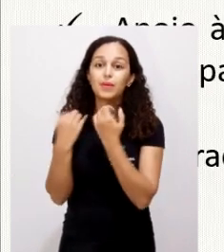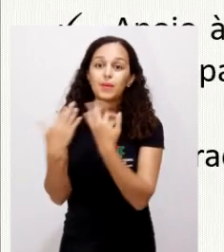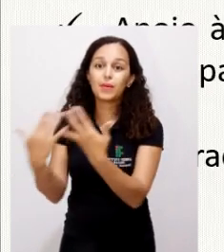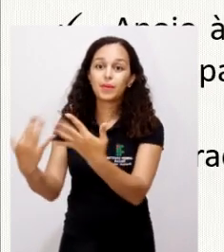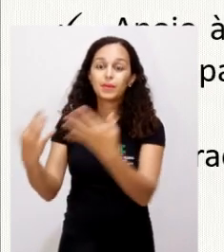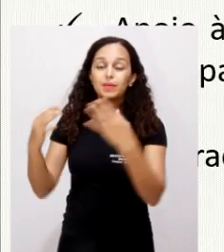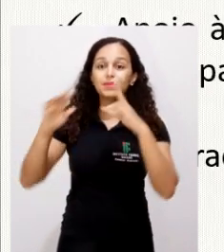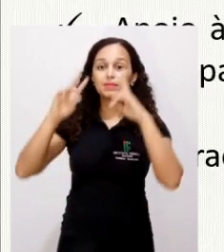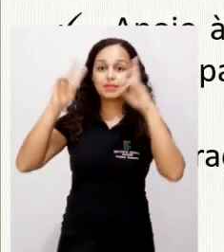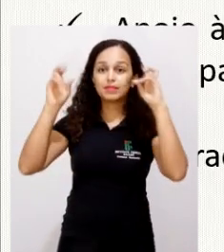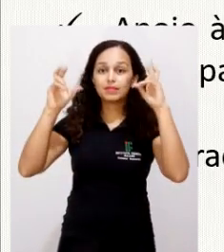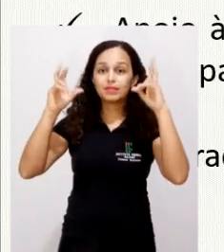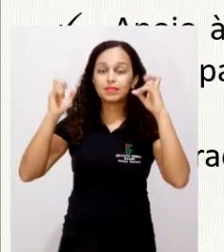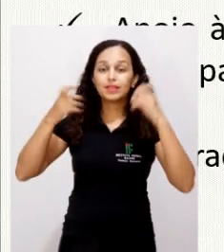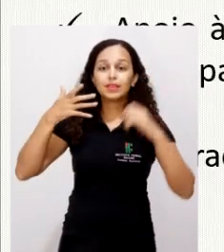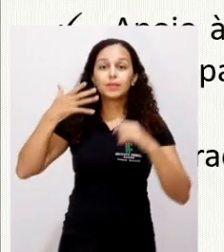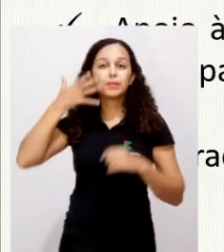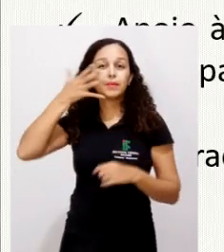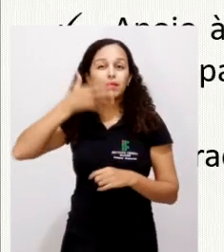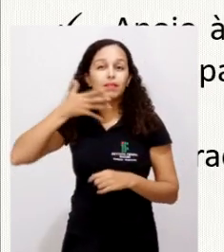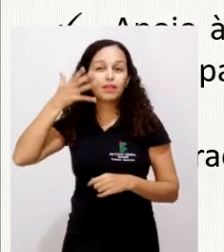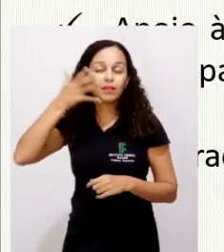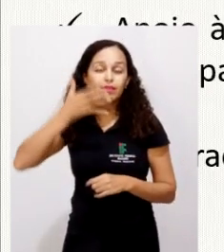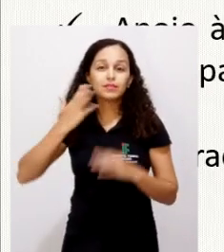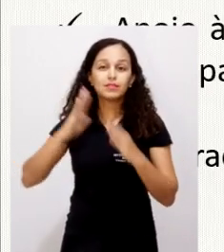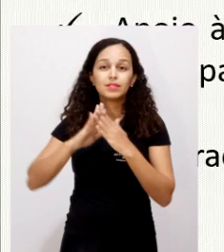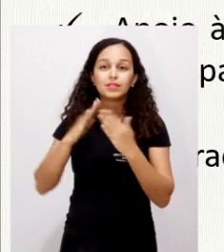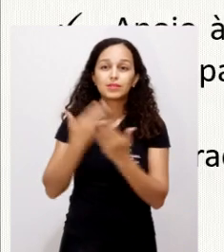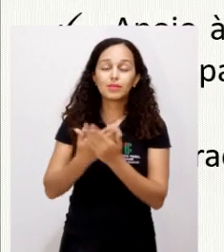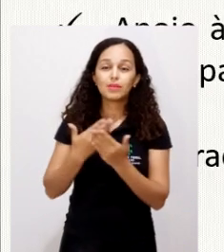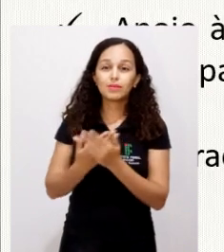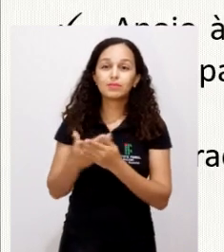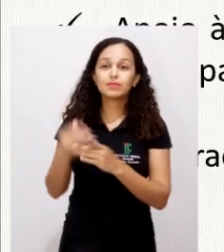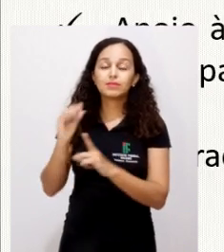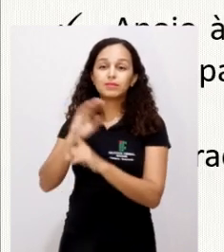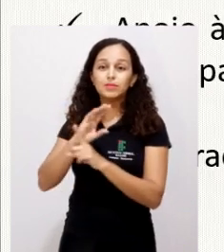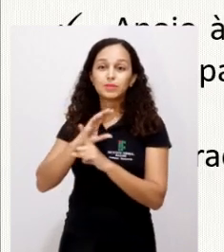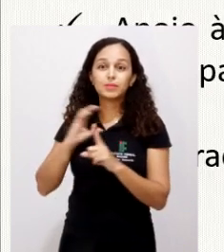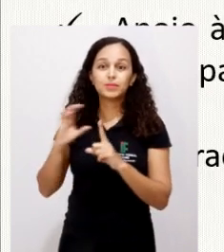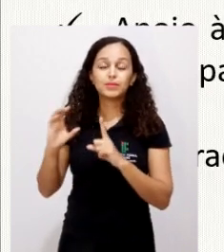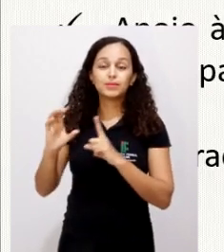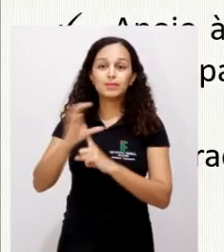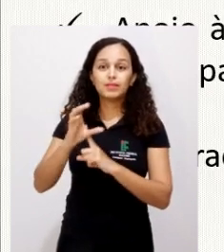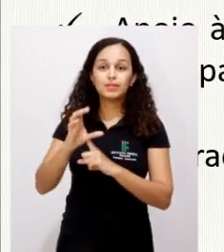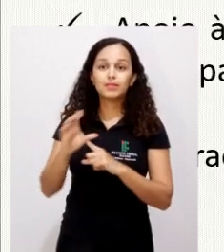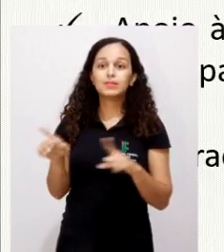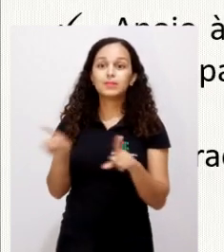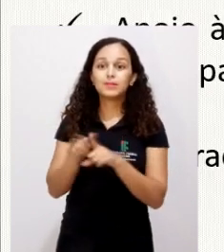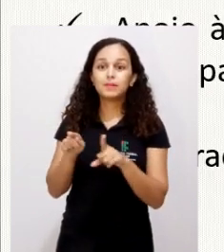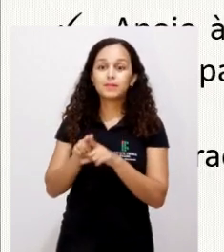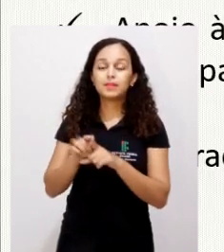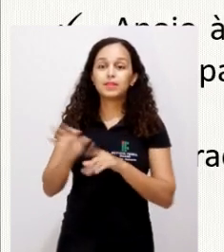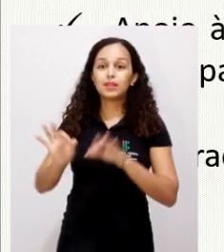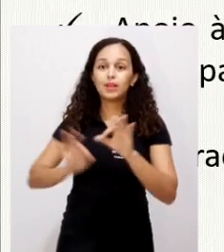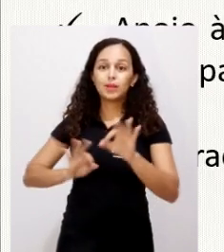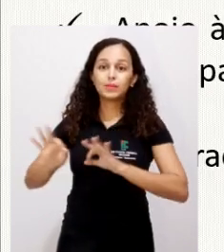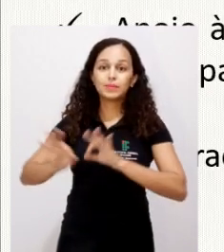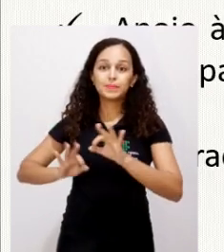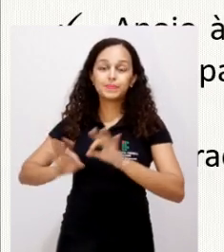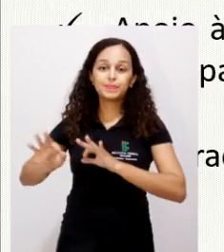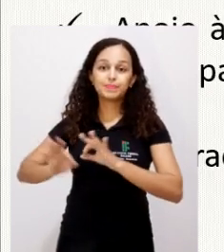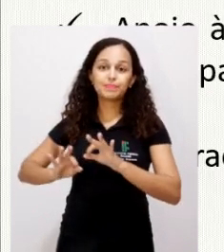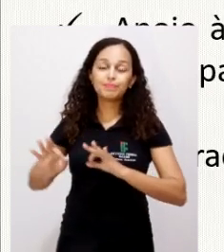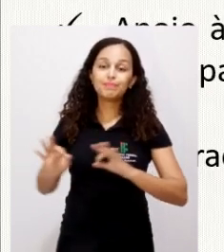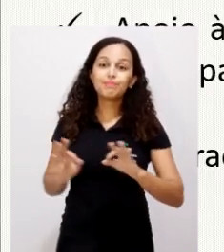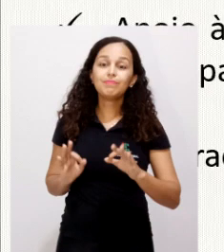espaços educativos, com palestras, nas escolas, nas comunidades, bem como a elaboração de guias e livros de